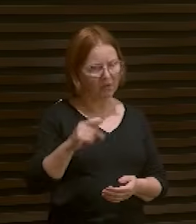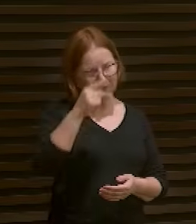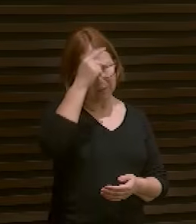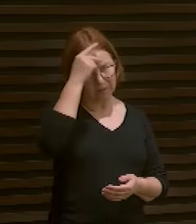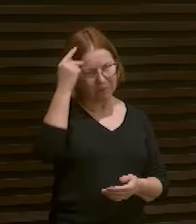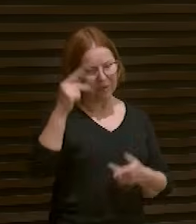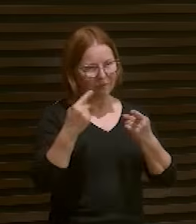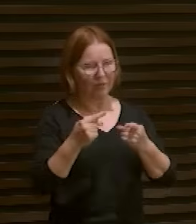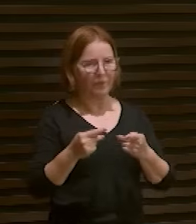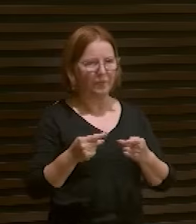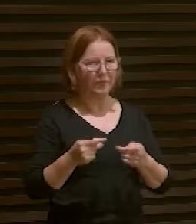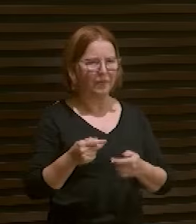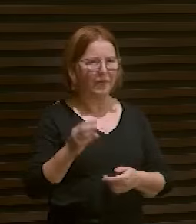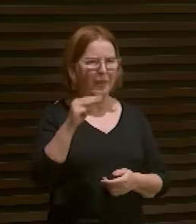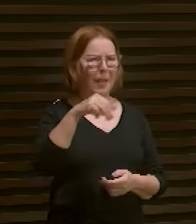mano. Mano,